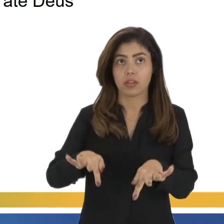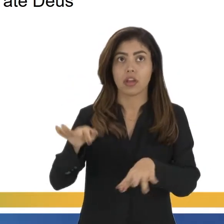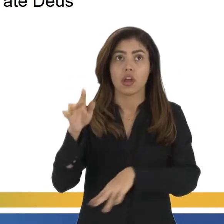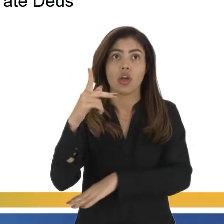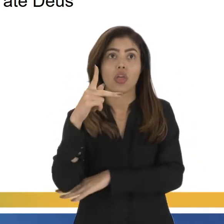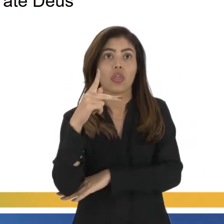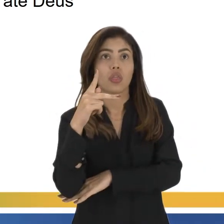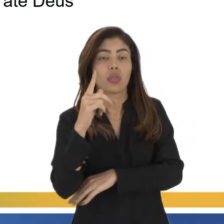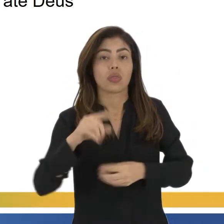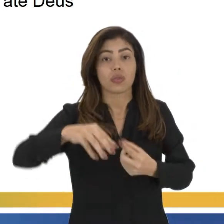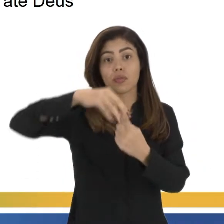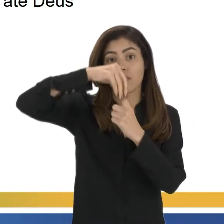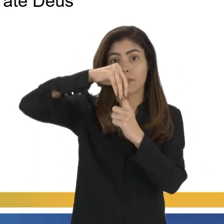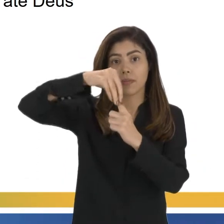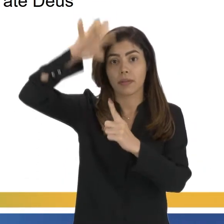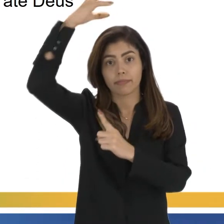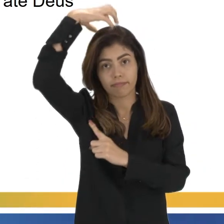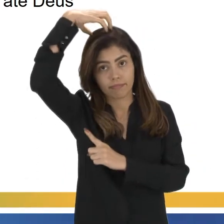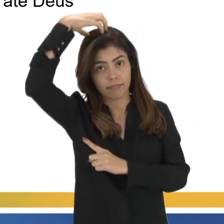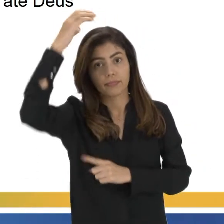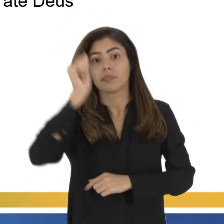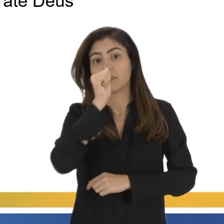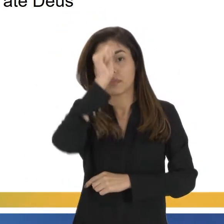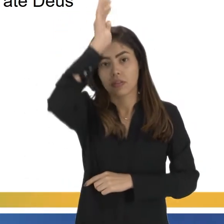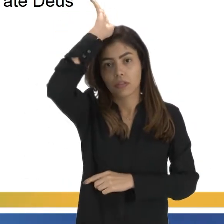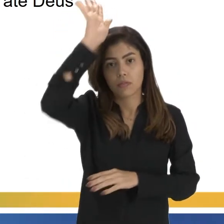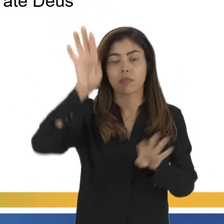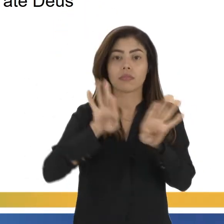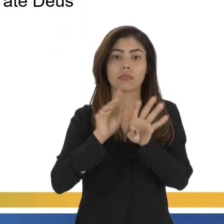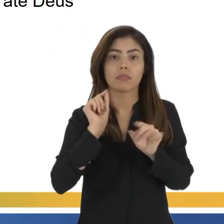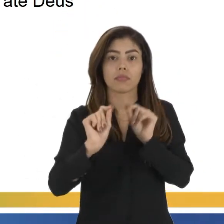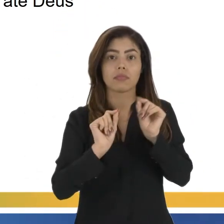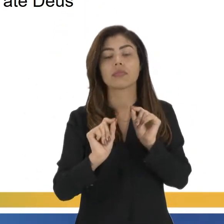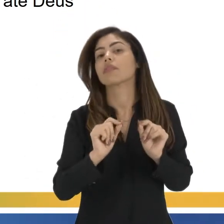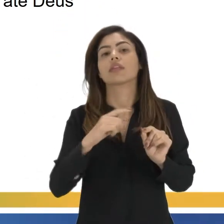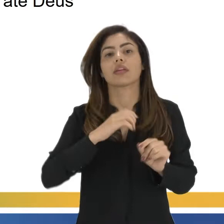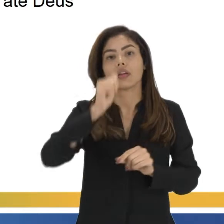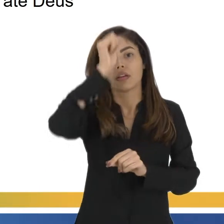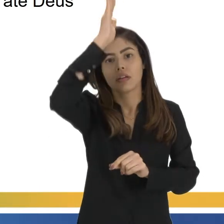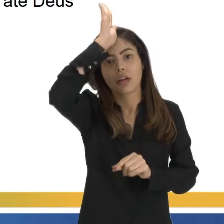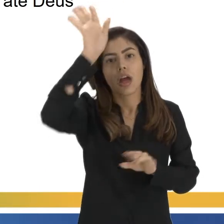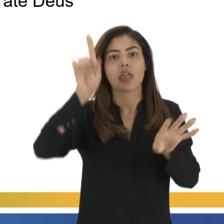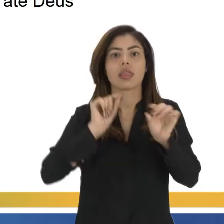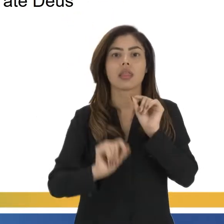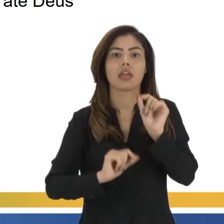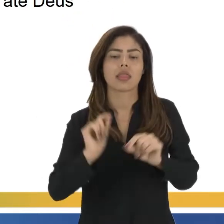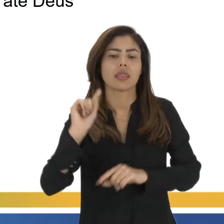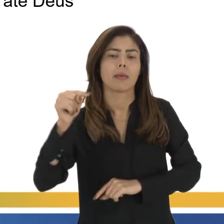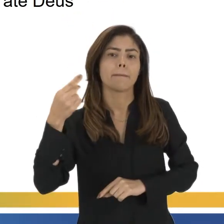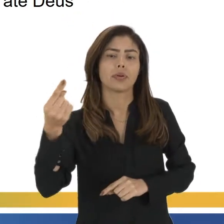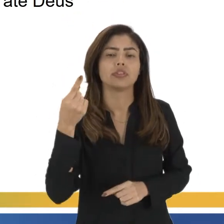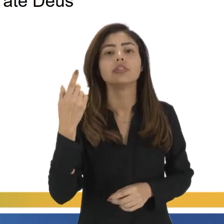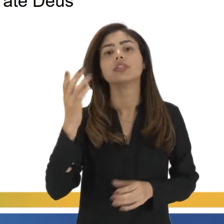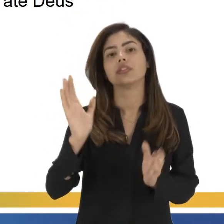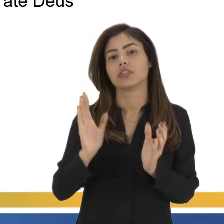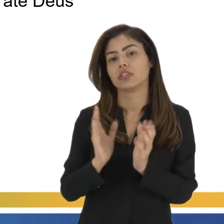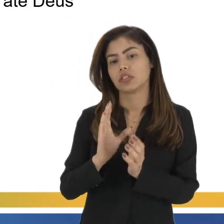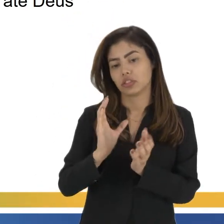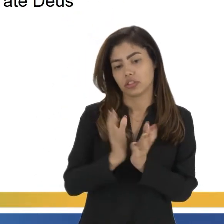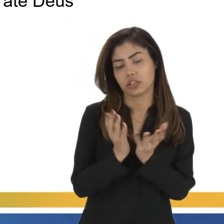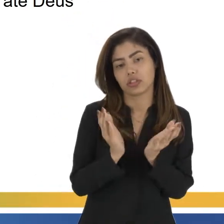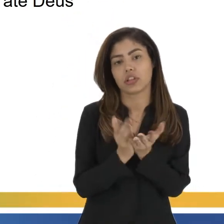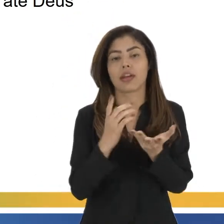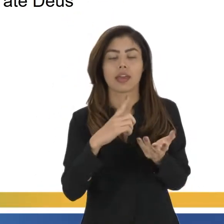Império Romano do Ocidente, no século V depois de Cristo, ou seja, na era cristã, e